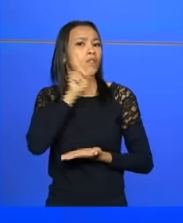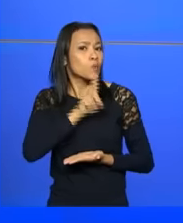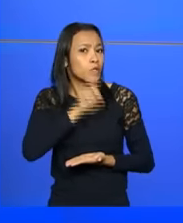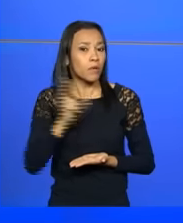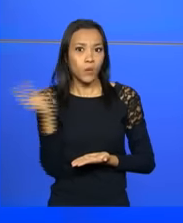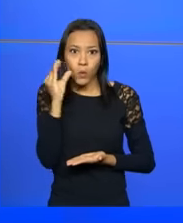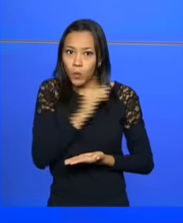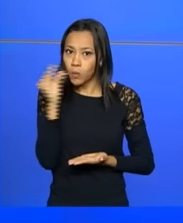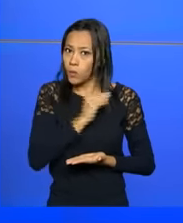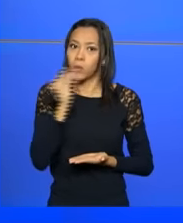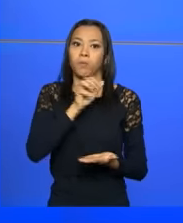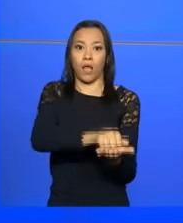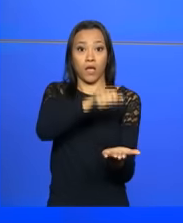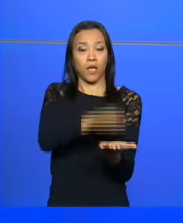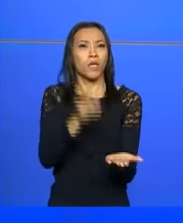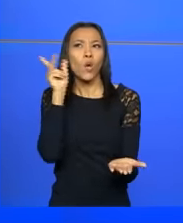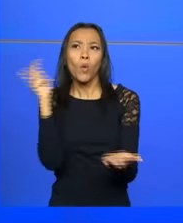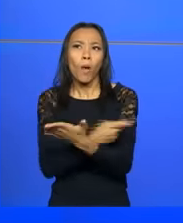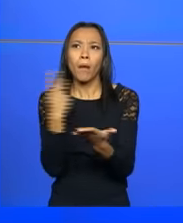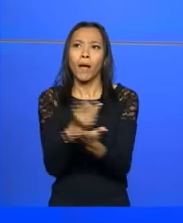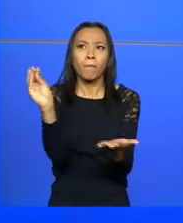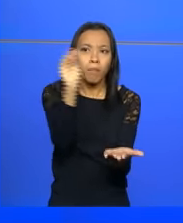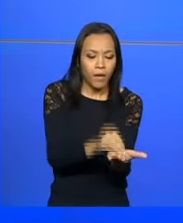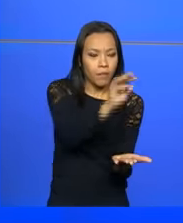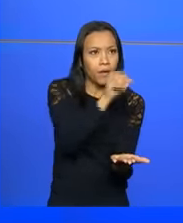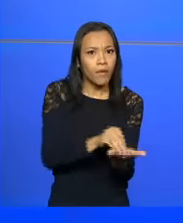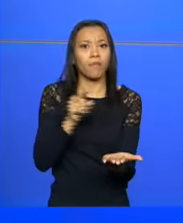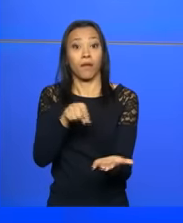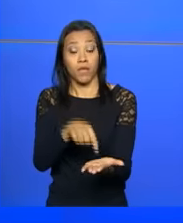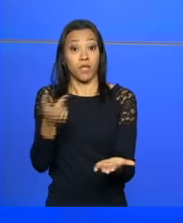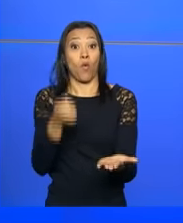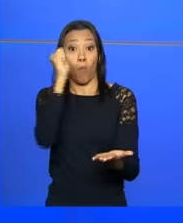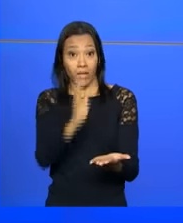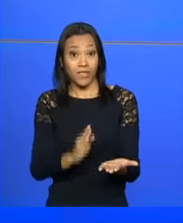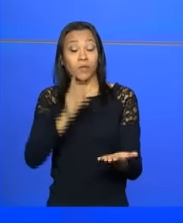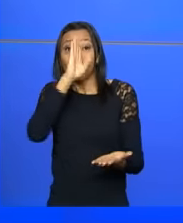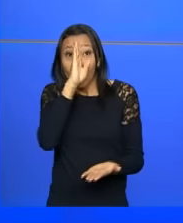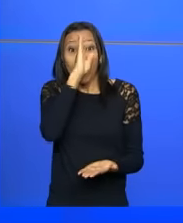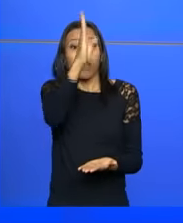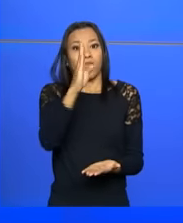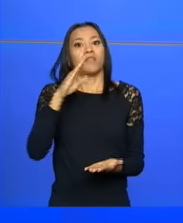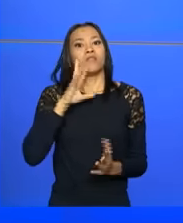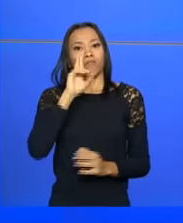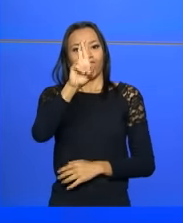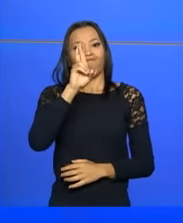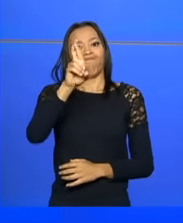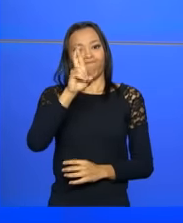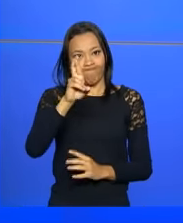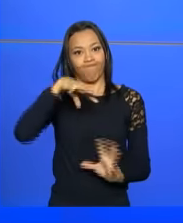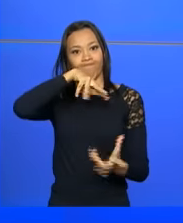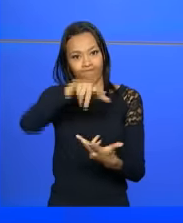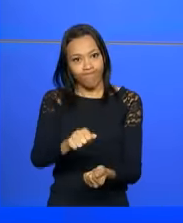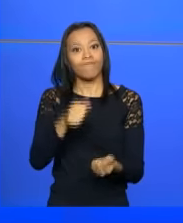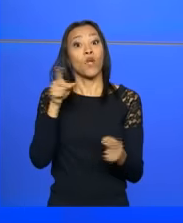aos processos de registro a expectativa é que o Brasil se torne um centro de referência para a validação dos ensaios ou